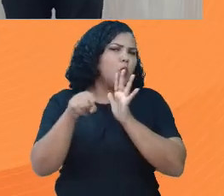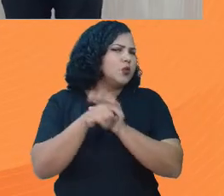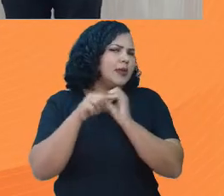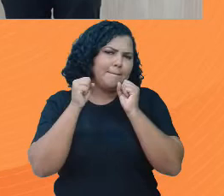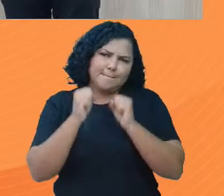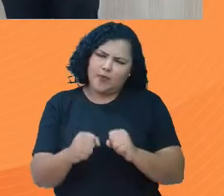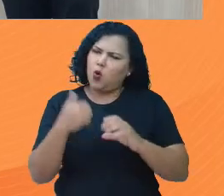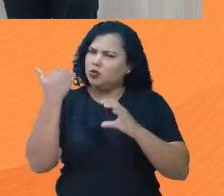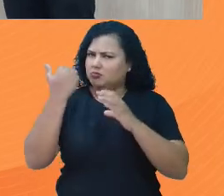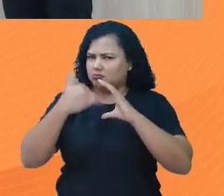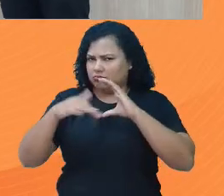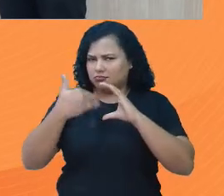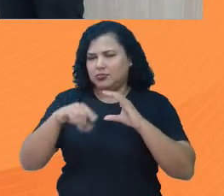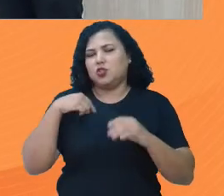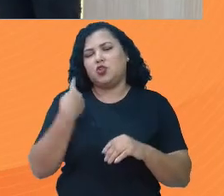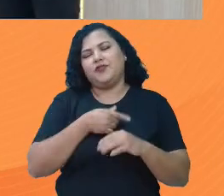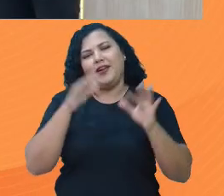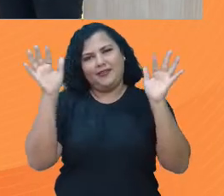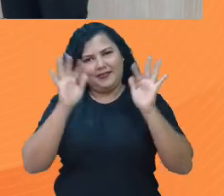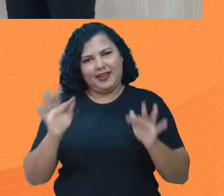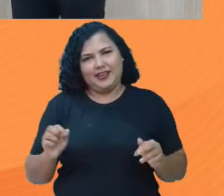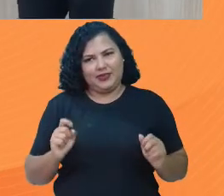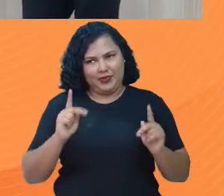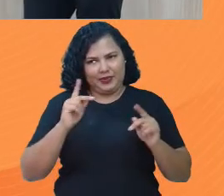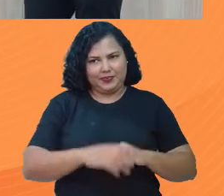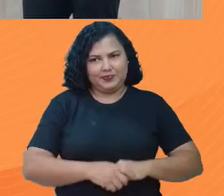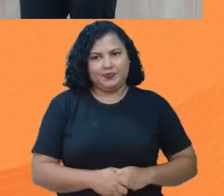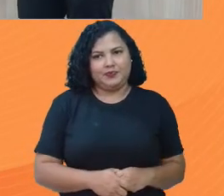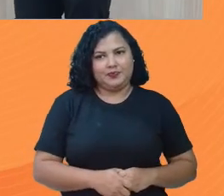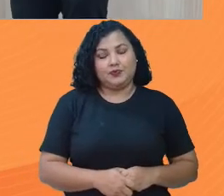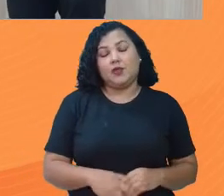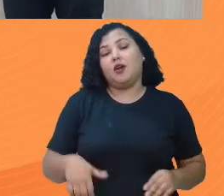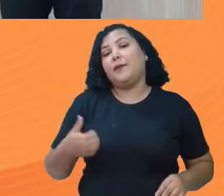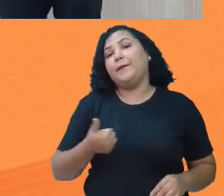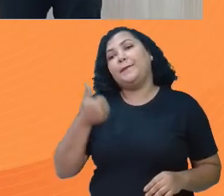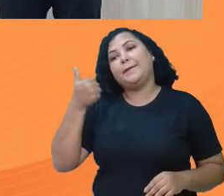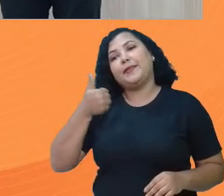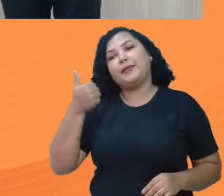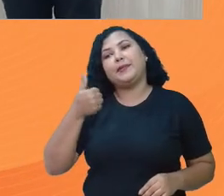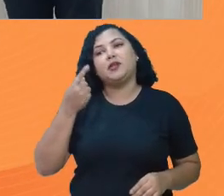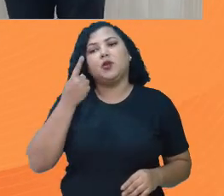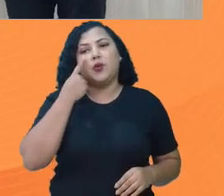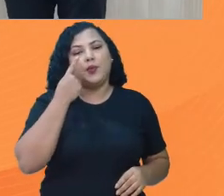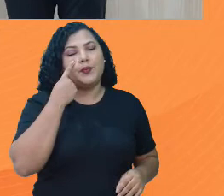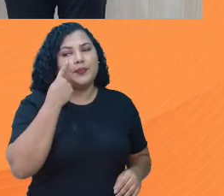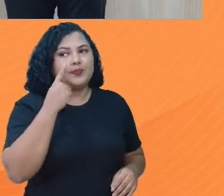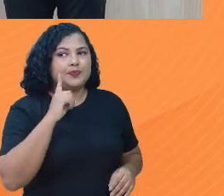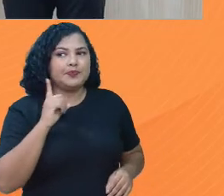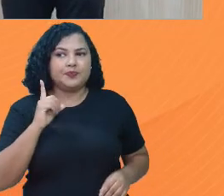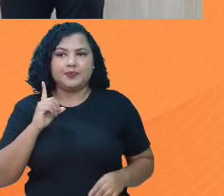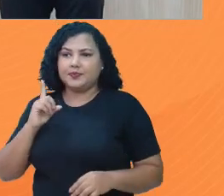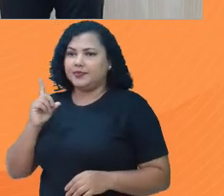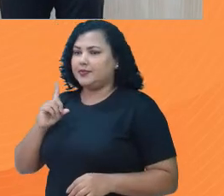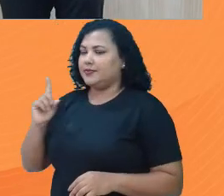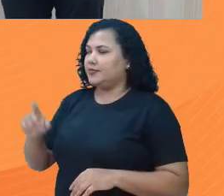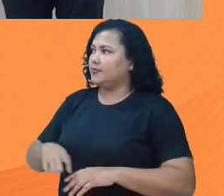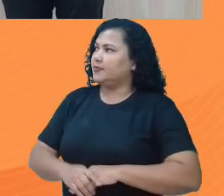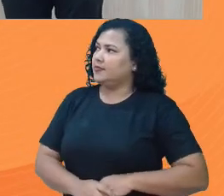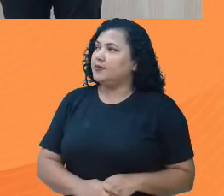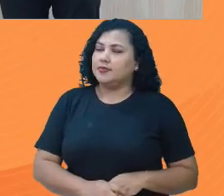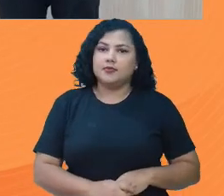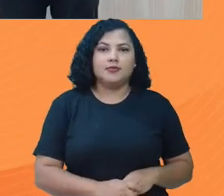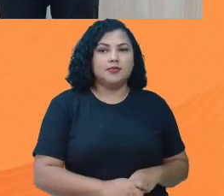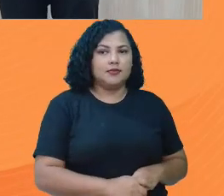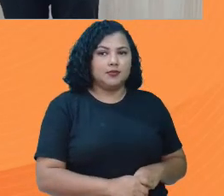aí, Tiago, aí, que a gente fica muito feliz com isso, tá bom? Então vamos lá, ó. Primeiro, nós vamos atrelar essa definição de ângulos opostos